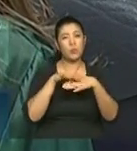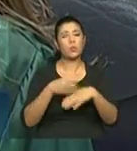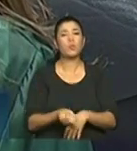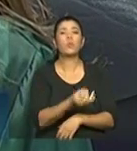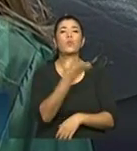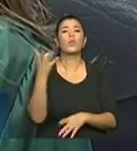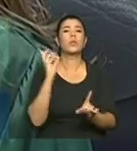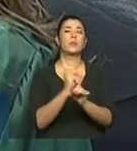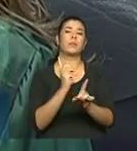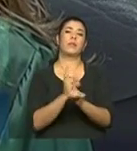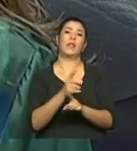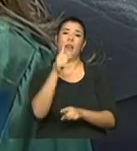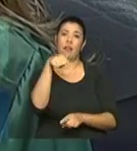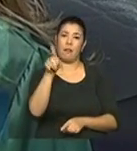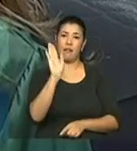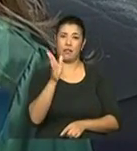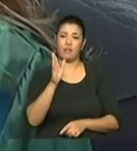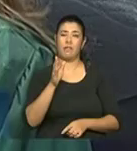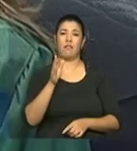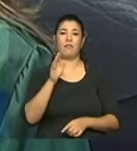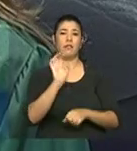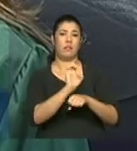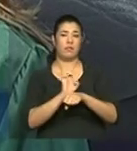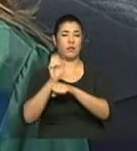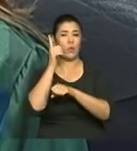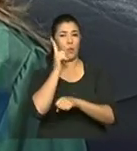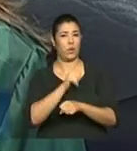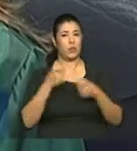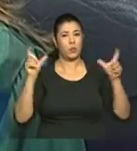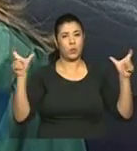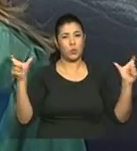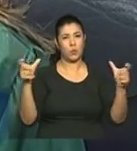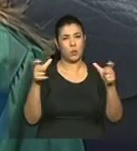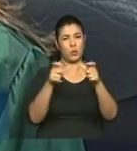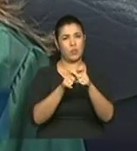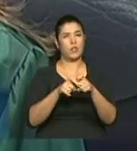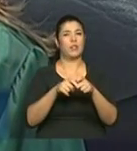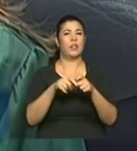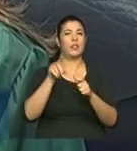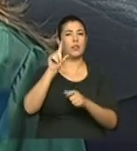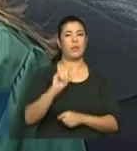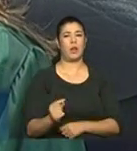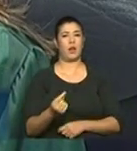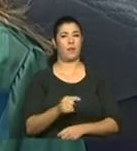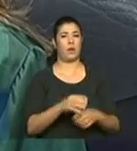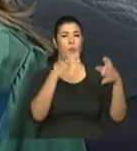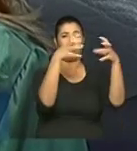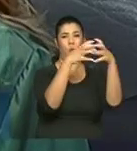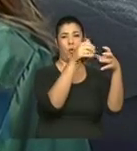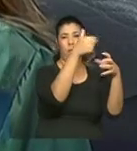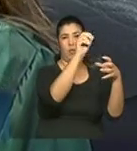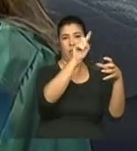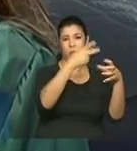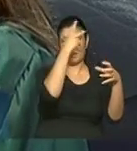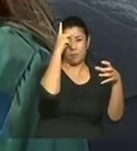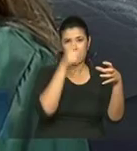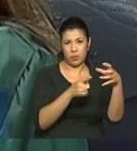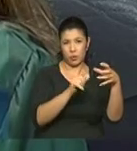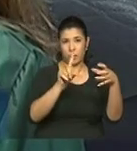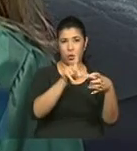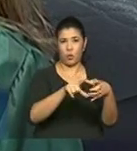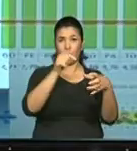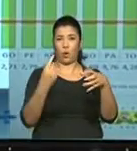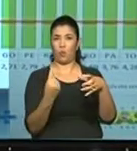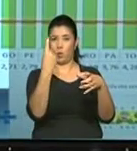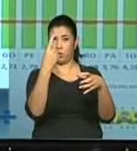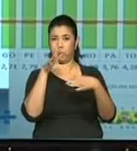são estados que já alcançaram essa meta de eliminação de menos de um caso para cada grupo de 10 mil habitantes. Entretanto,